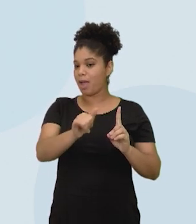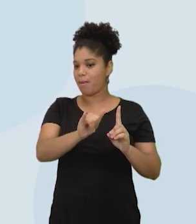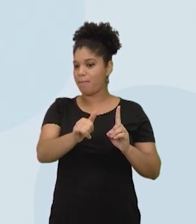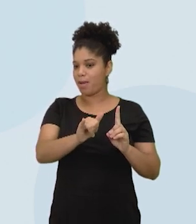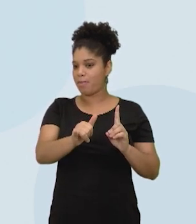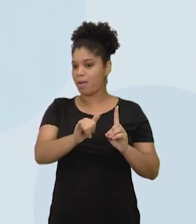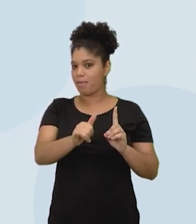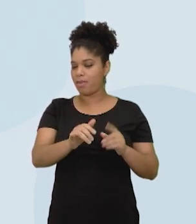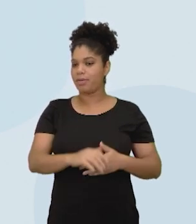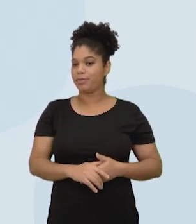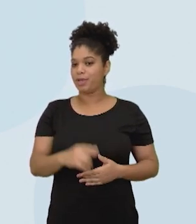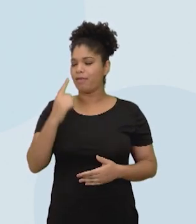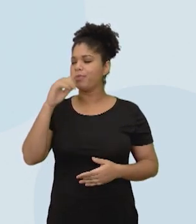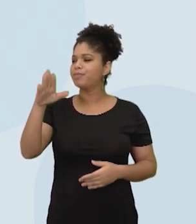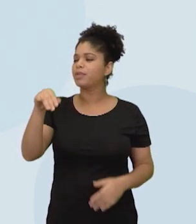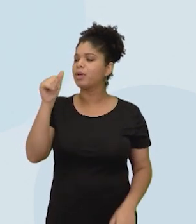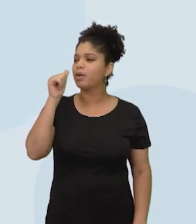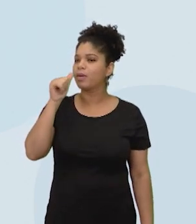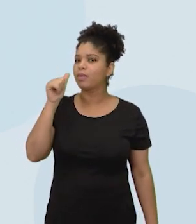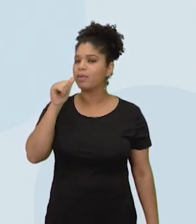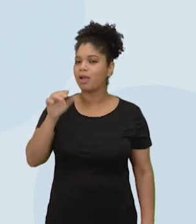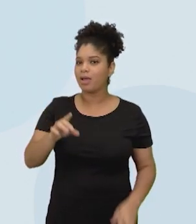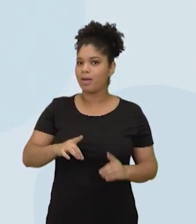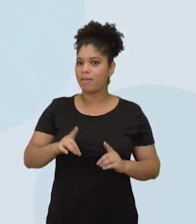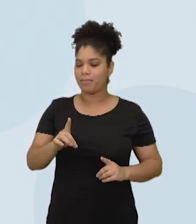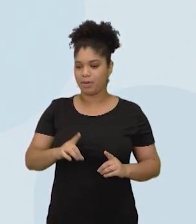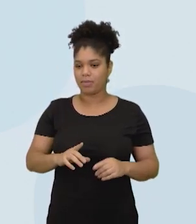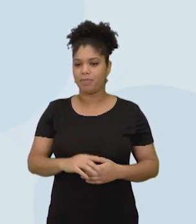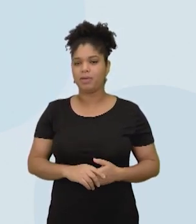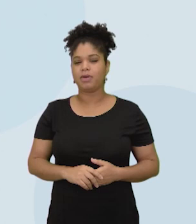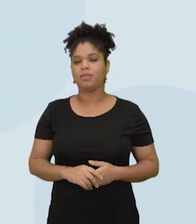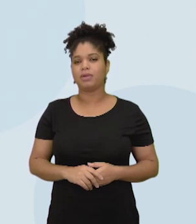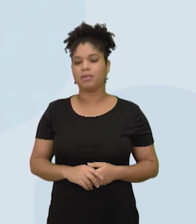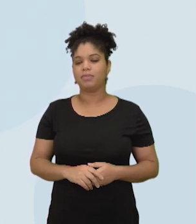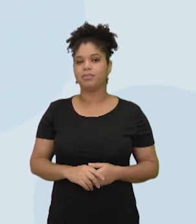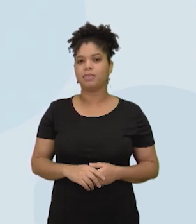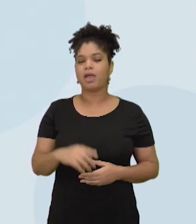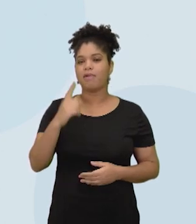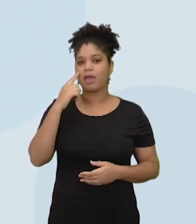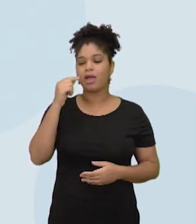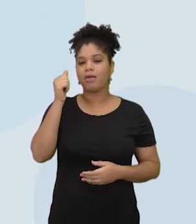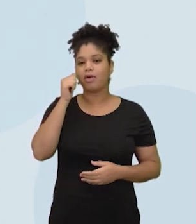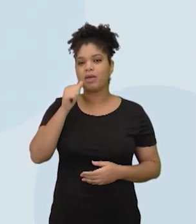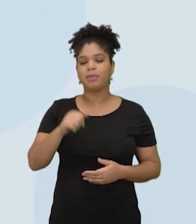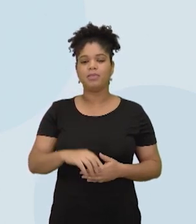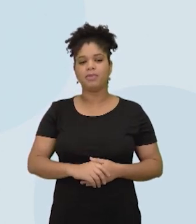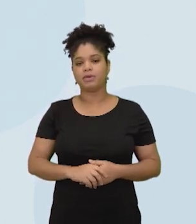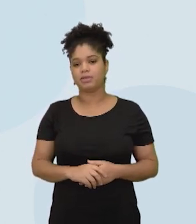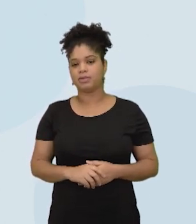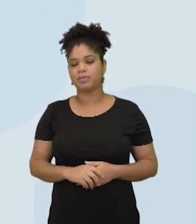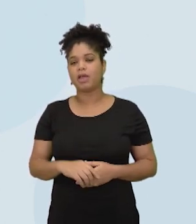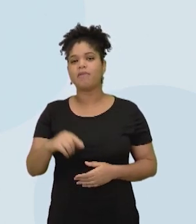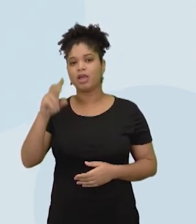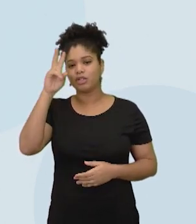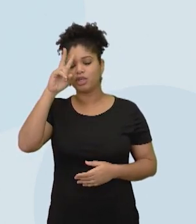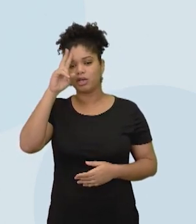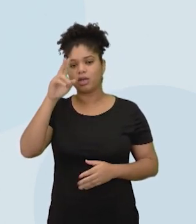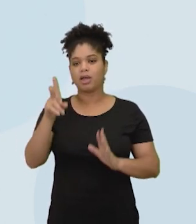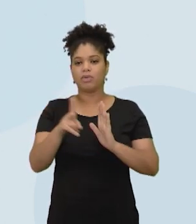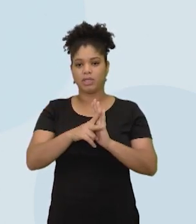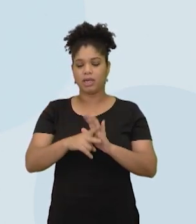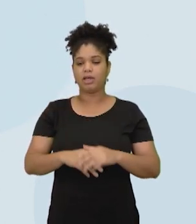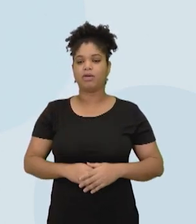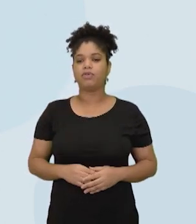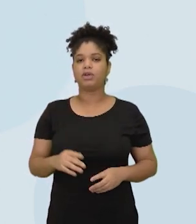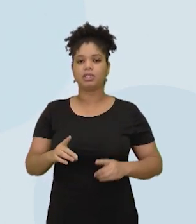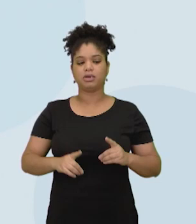curiosa que vou lhe contar minha prima. Você percebe o narrador em primeira pessoa? E ele fala, vou contar uma história para minha prima. Por isso que ele não sabe quem é quem, porque ele vai contar a